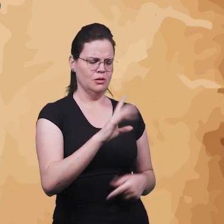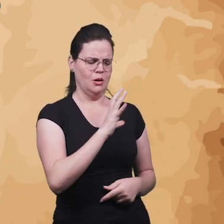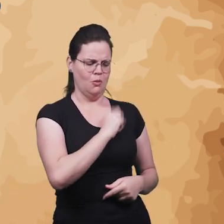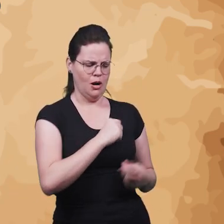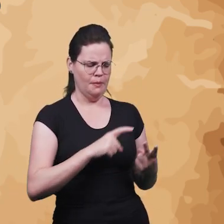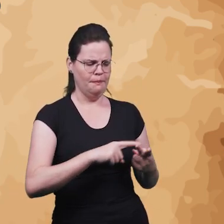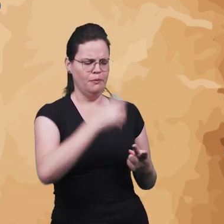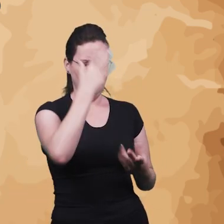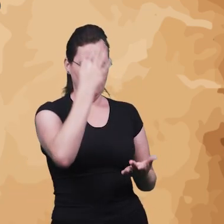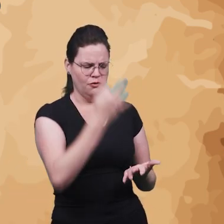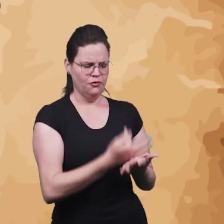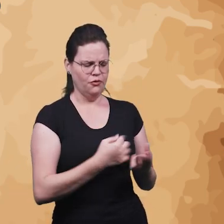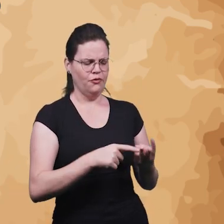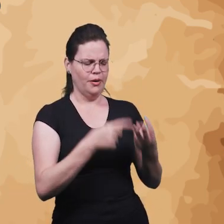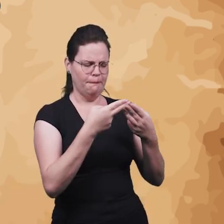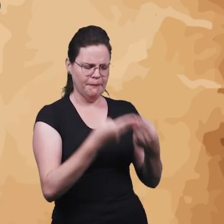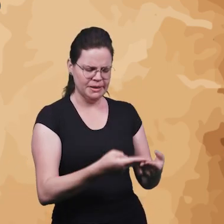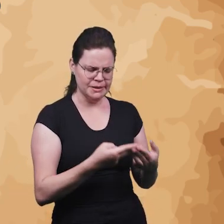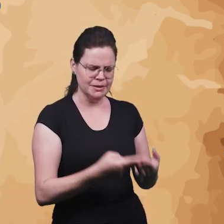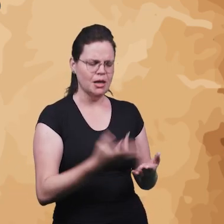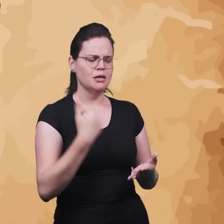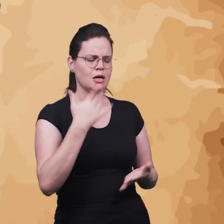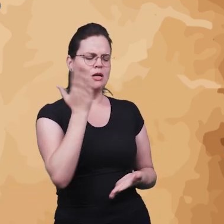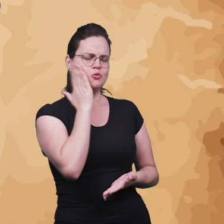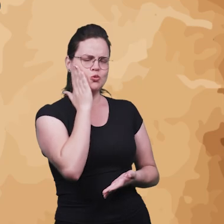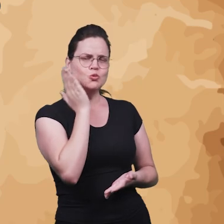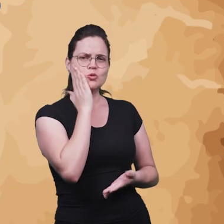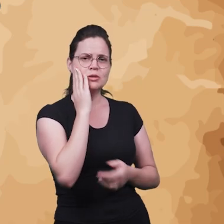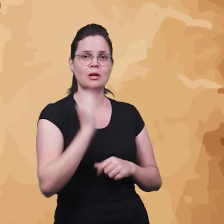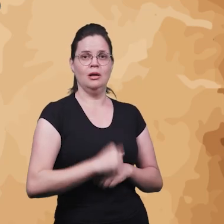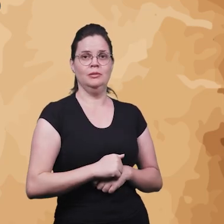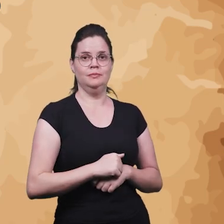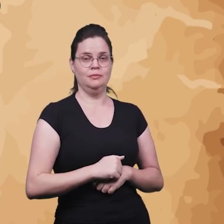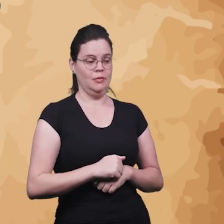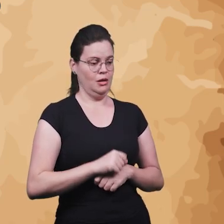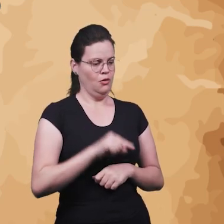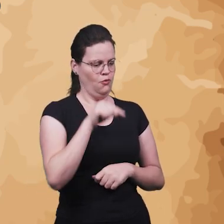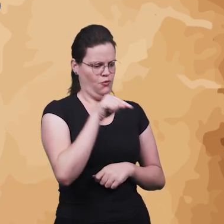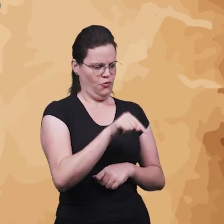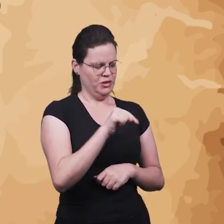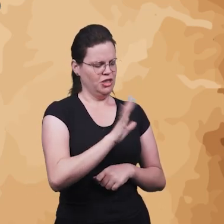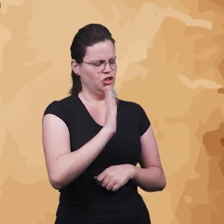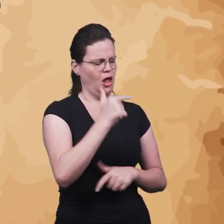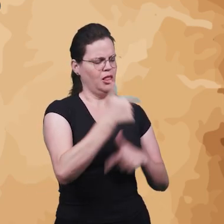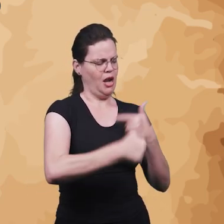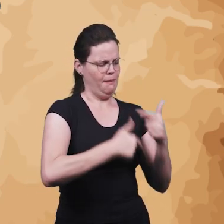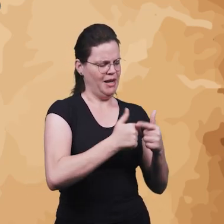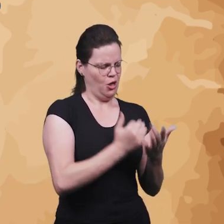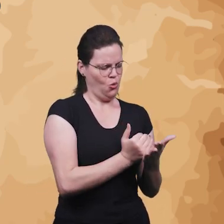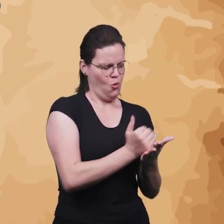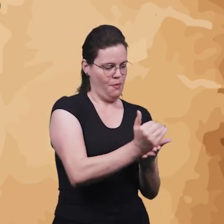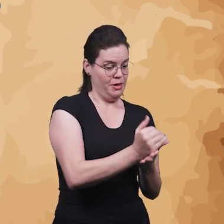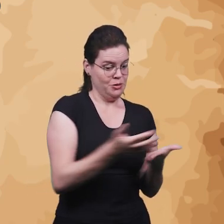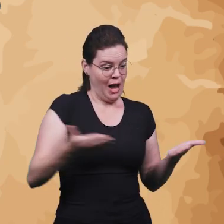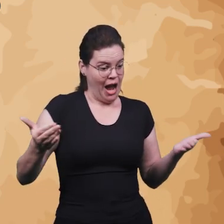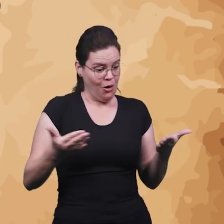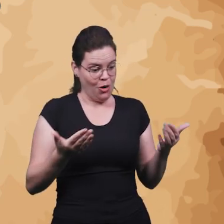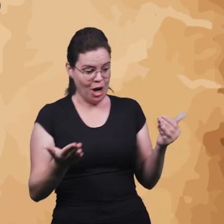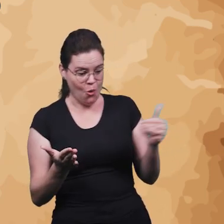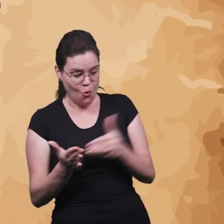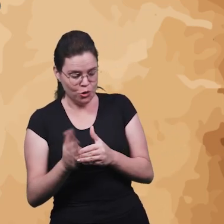teu serviço, a tua fé, a tua paciência, e que as tuas últimas obras são mais do que